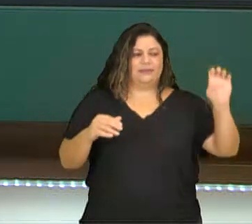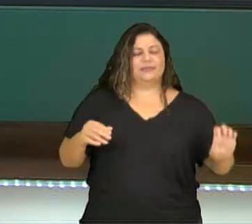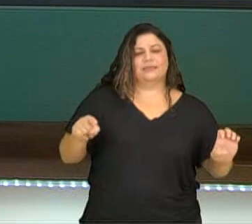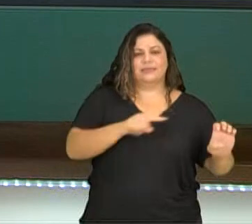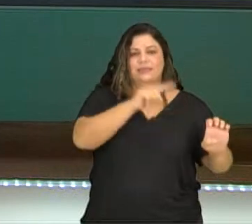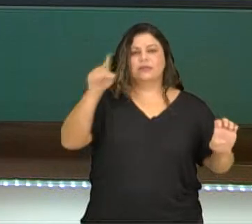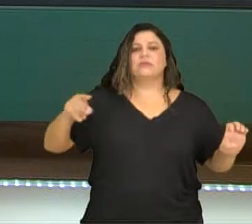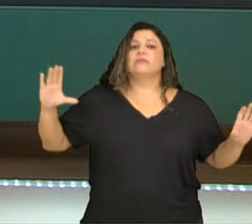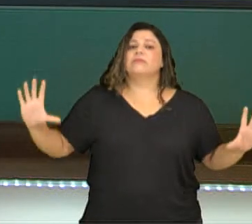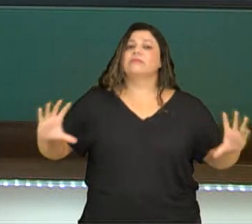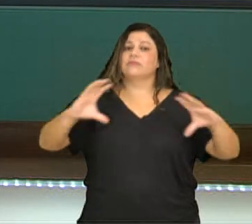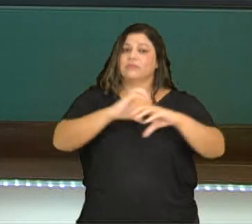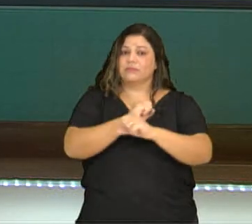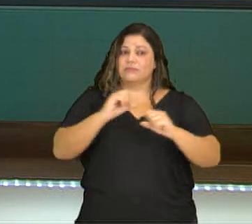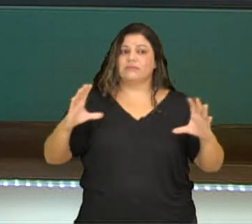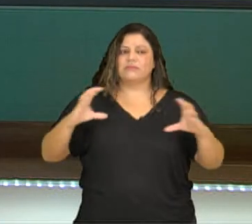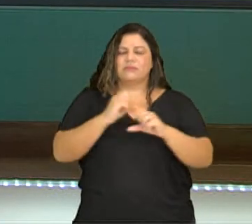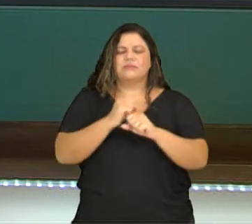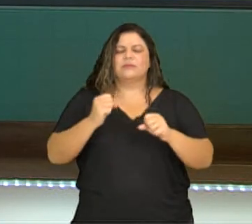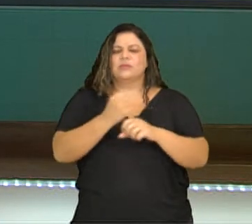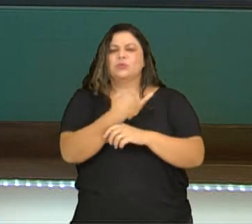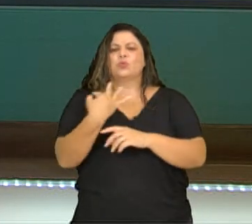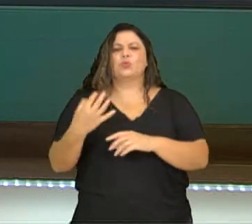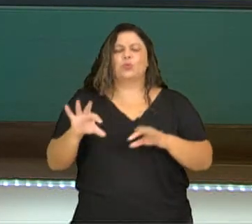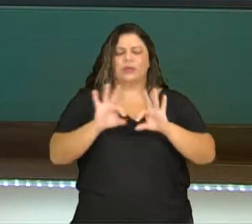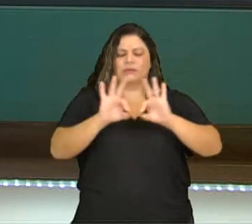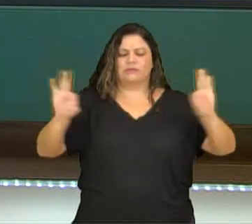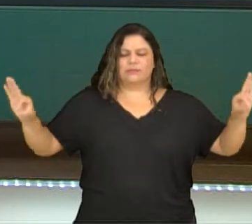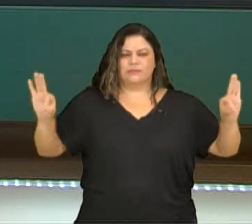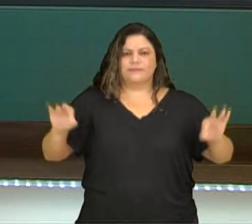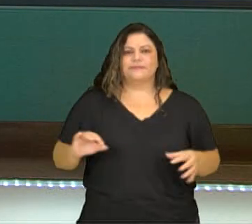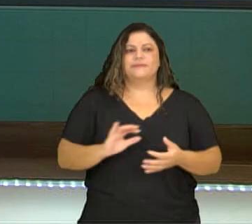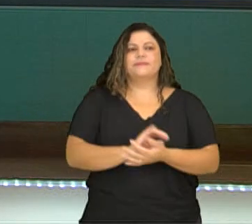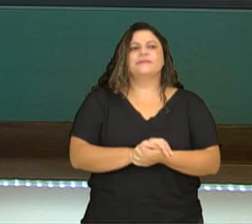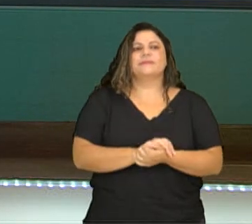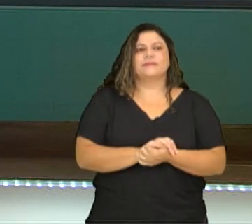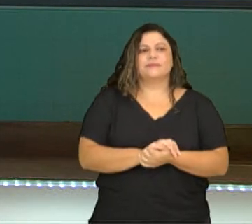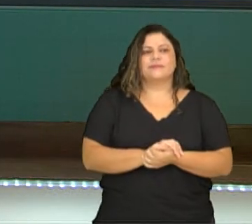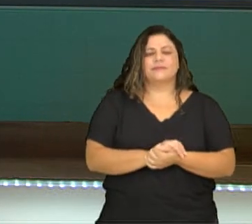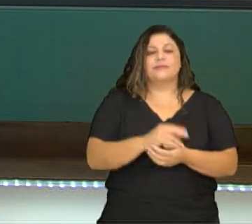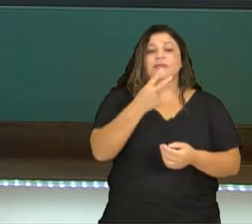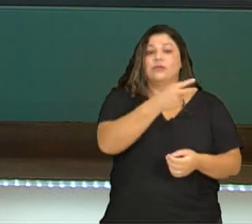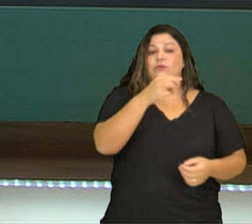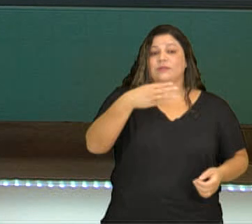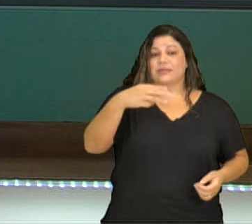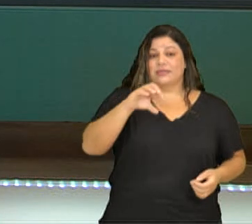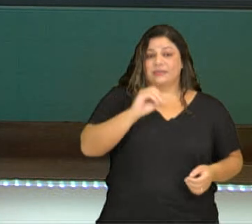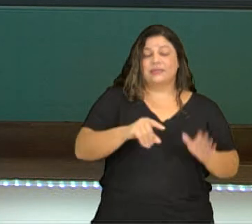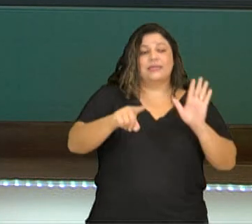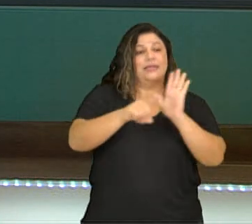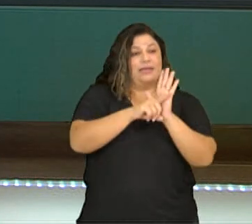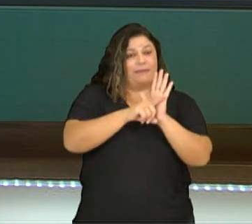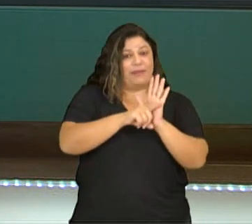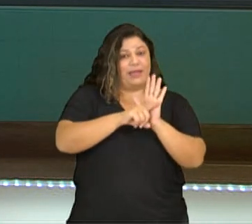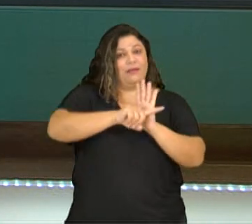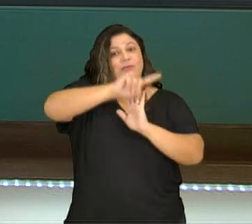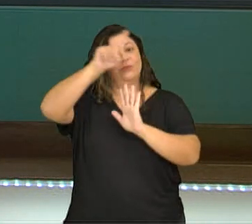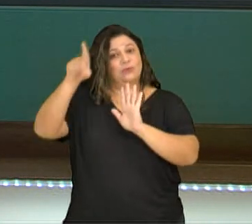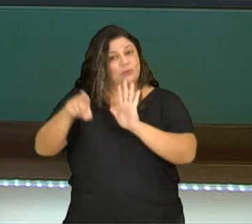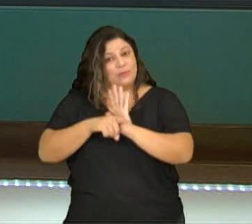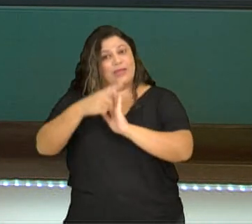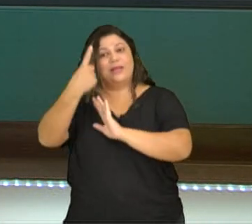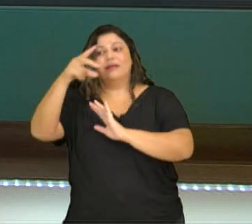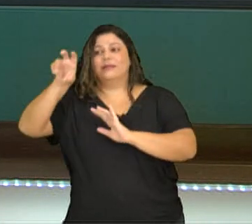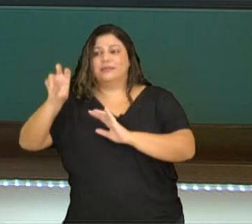você vai somar essas distâncias na reta, ok? Então, você vai fazer 230 menos menos